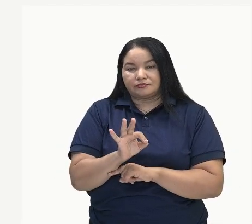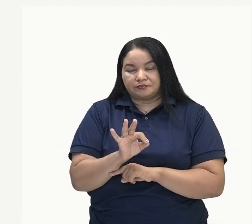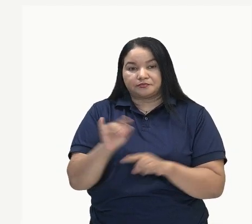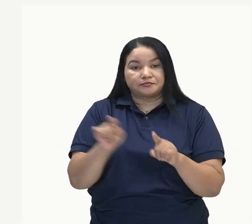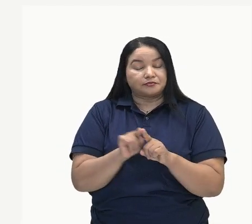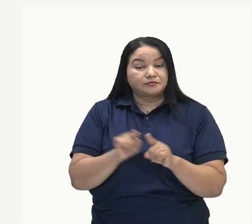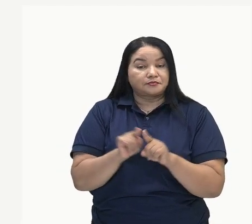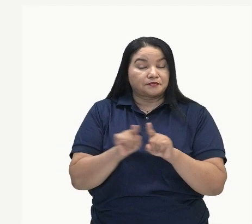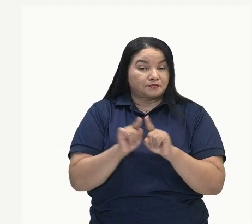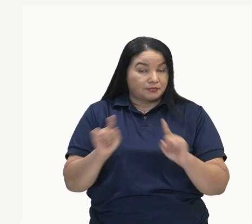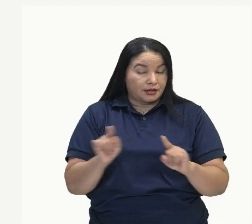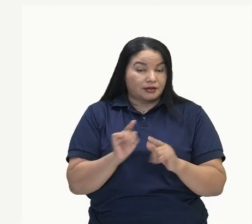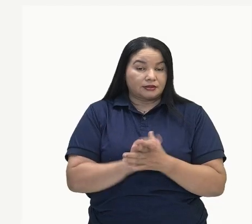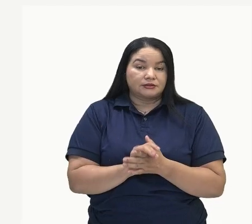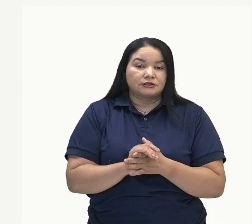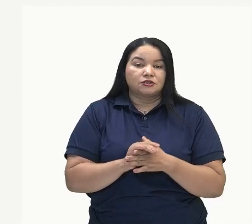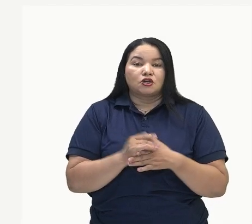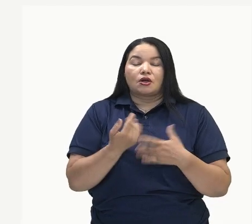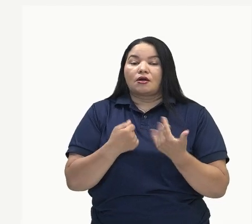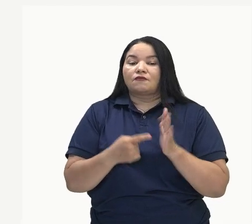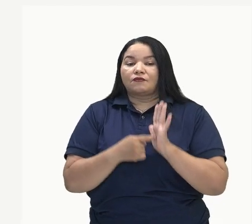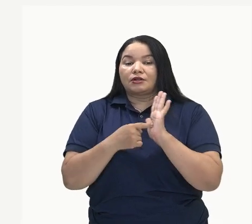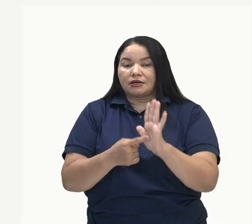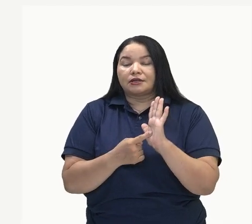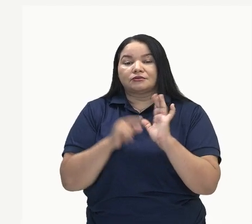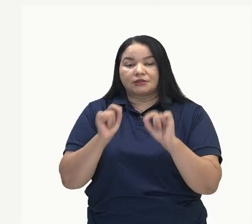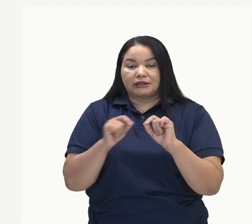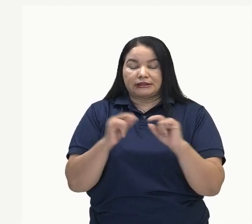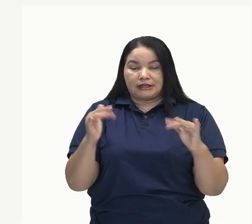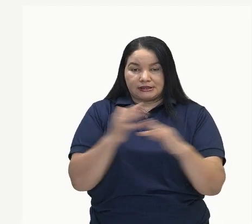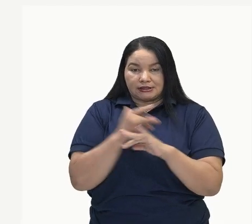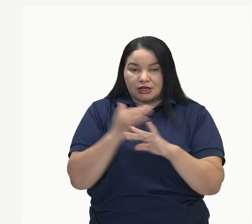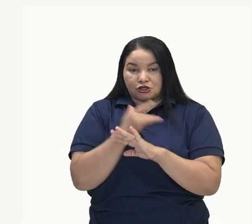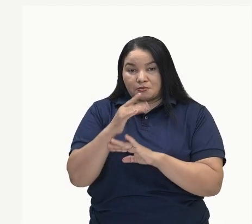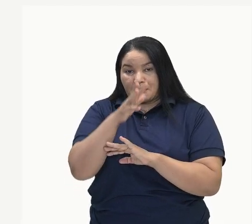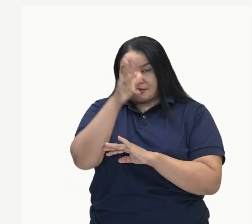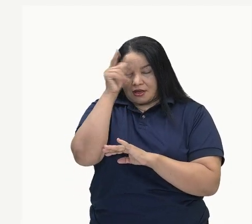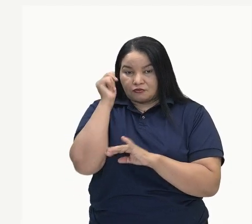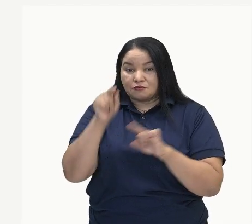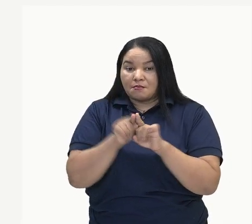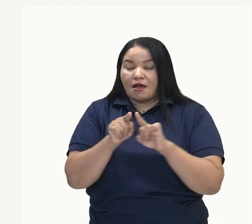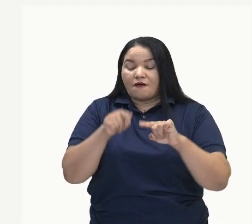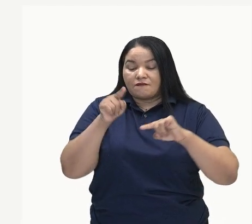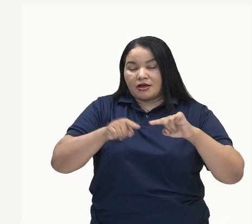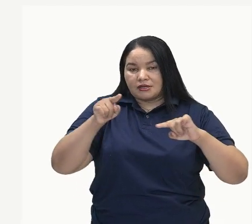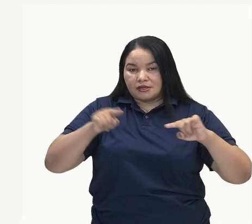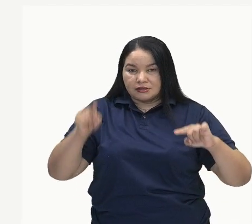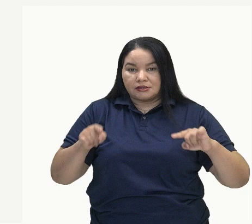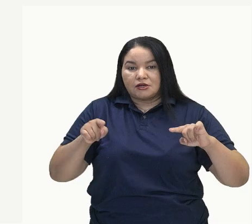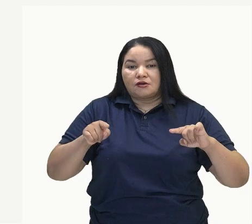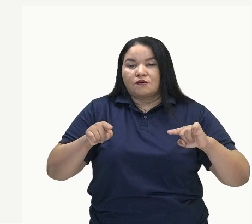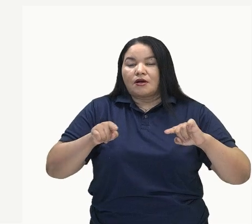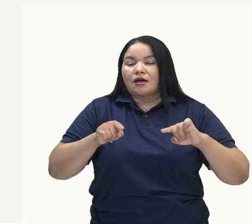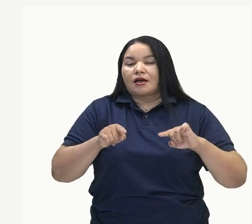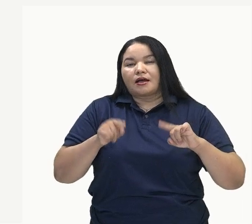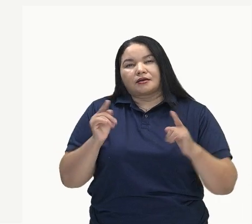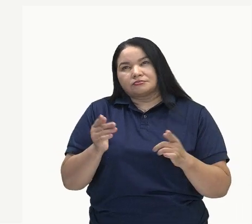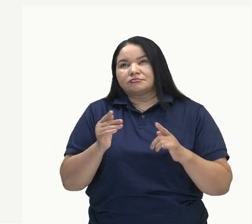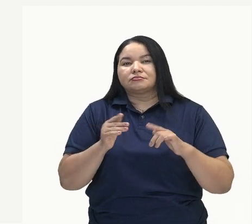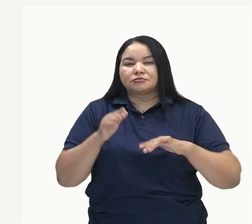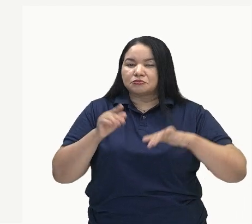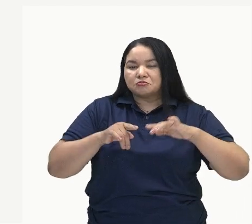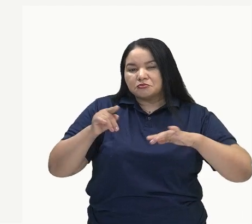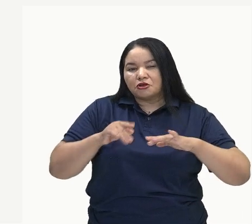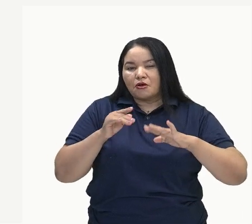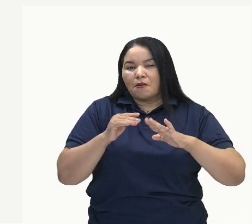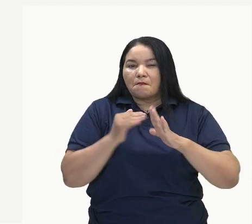nós estamos falando aí da cidade de Manaus, em que a alteração, a variação da temperatura, ela não é muito grande, né?